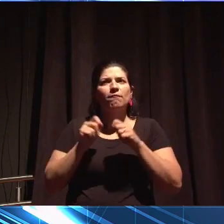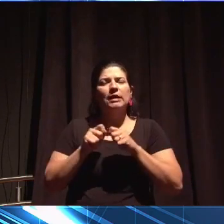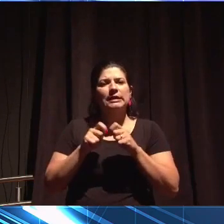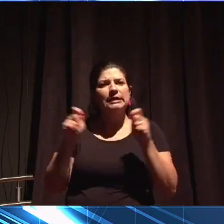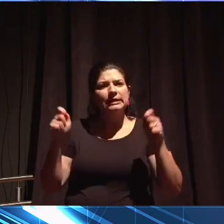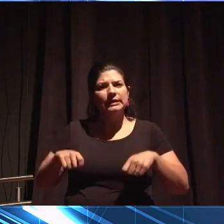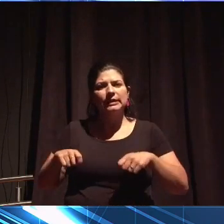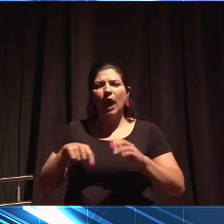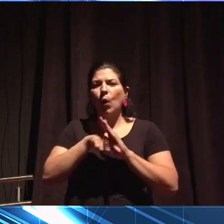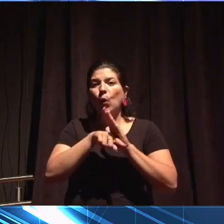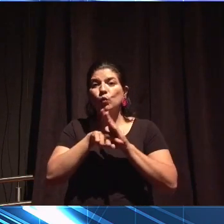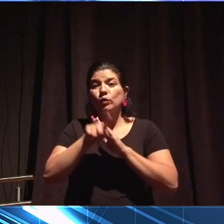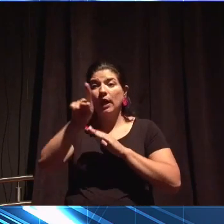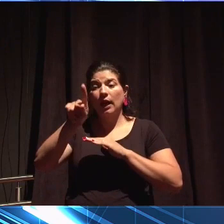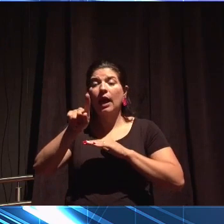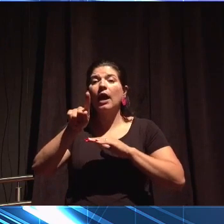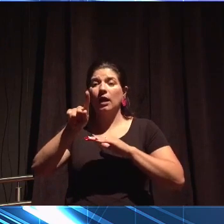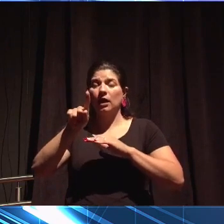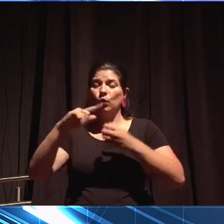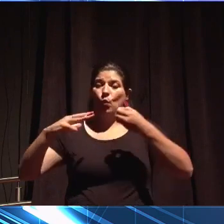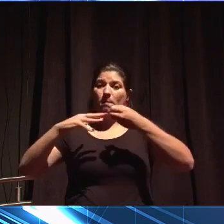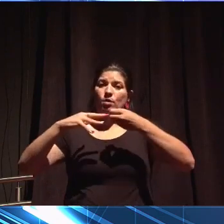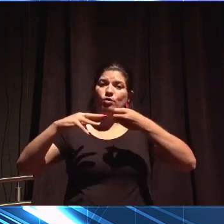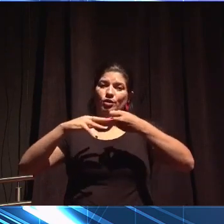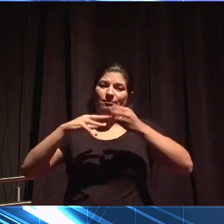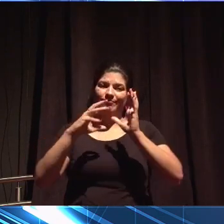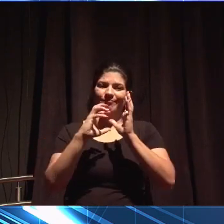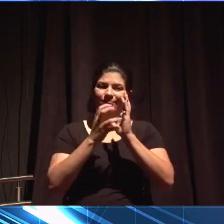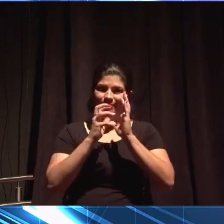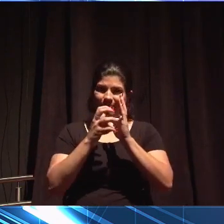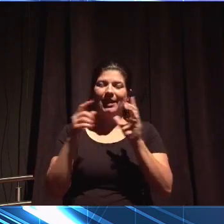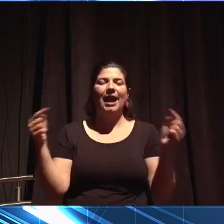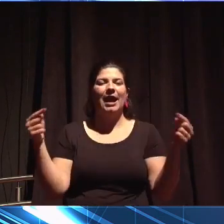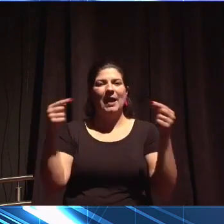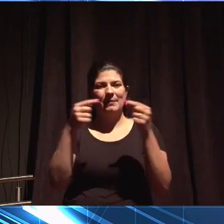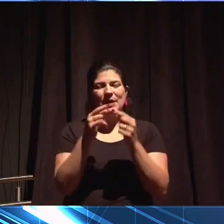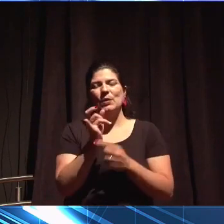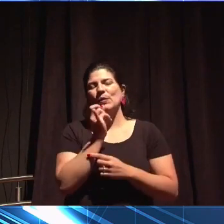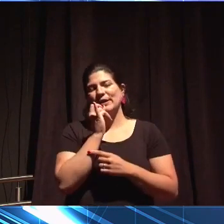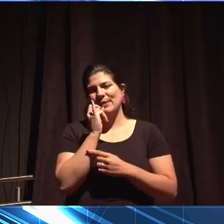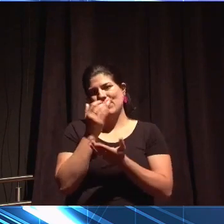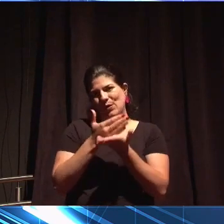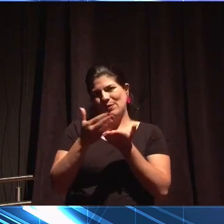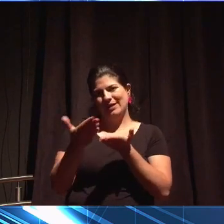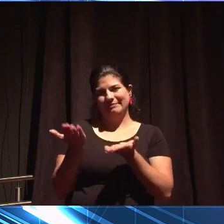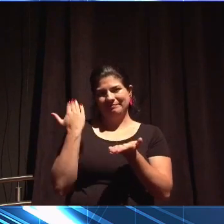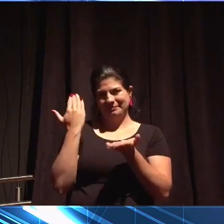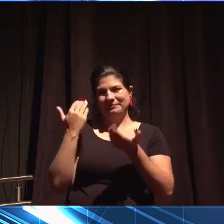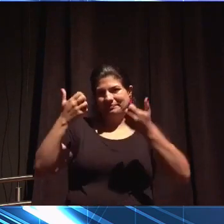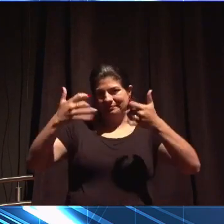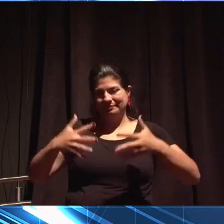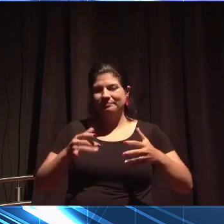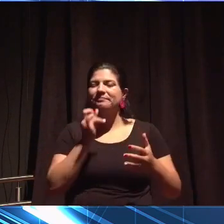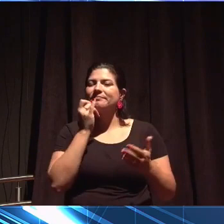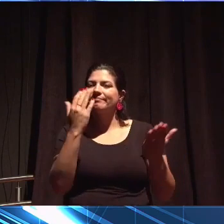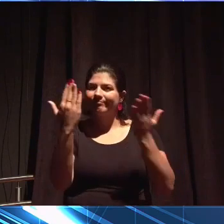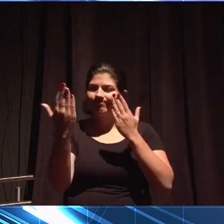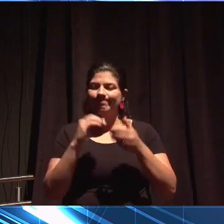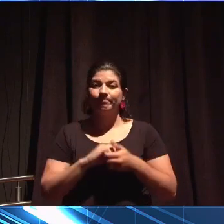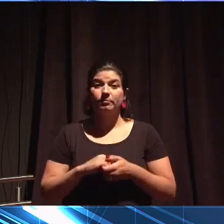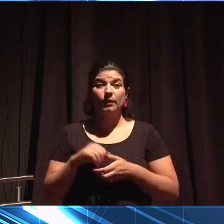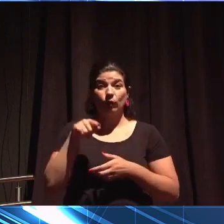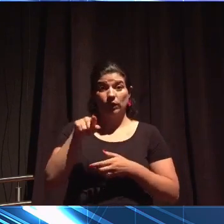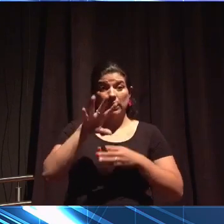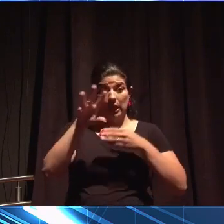fazer consulta no banco de dados. E isso linka bem também com o exemplo que a gente deu lá no comecinho. De, tipo, cara, às vezes, a forma como